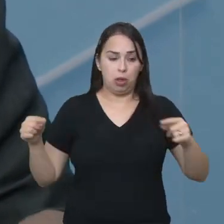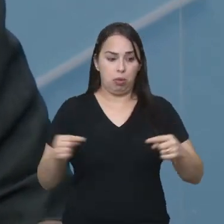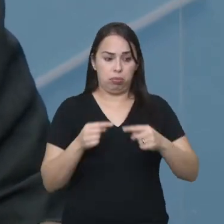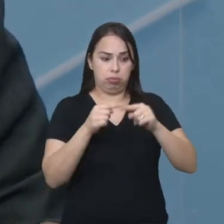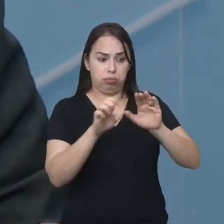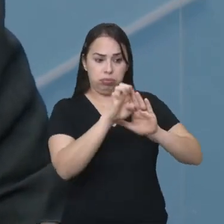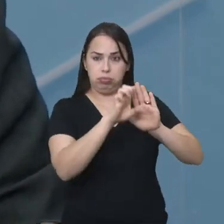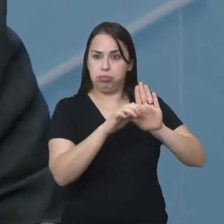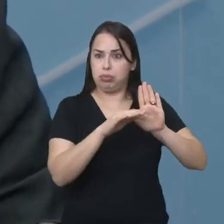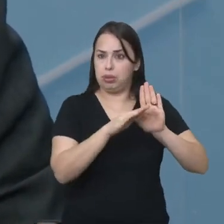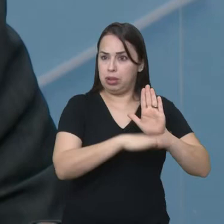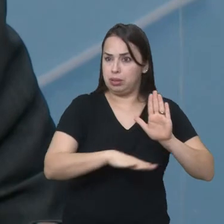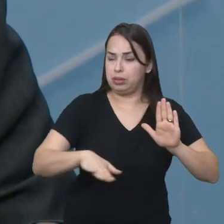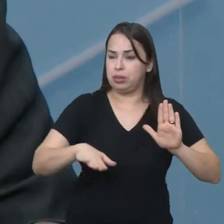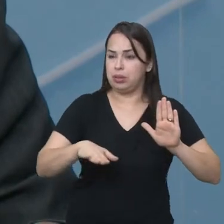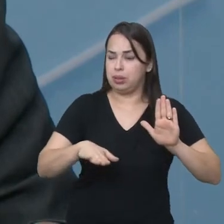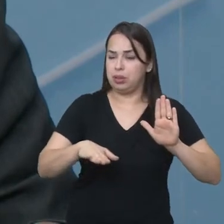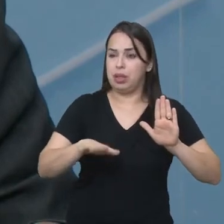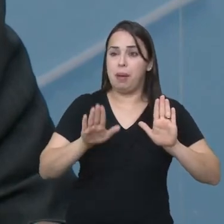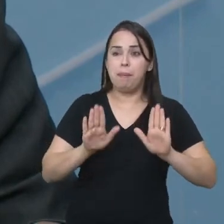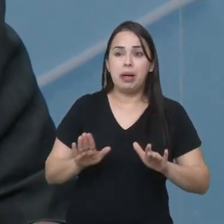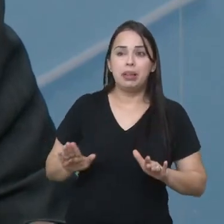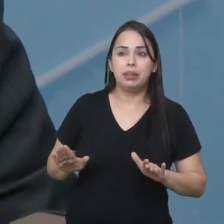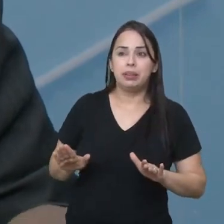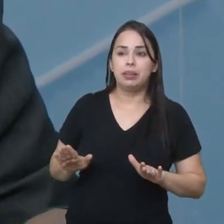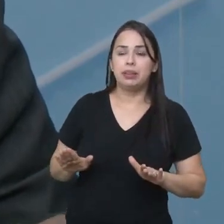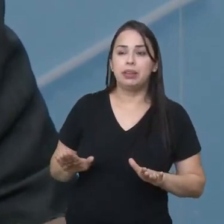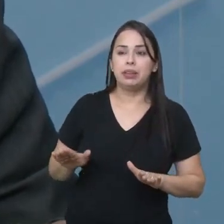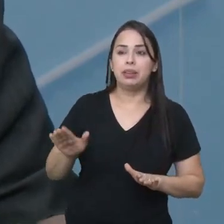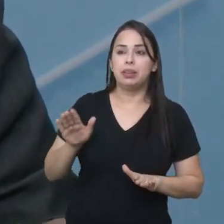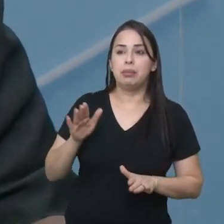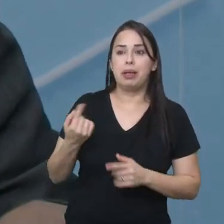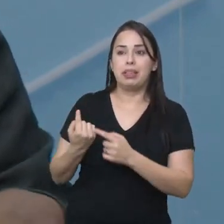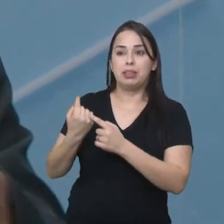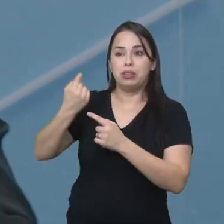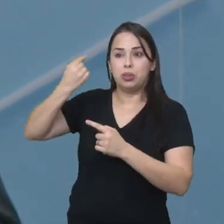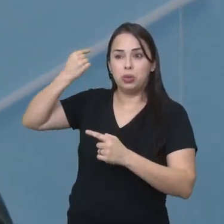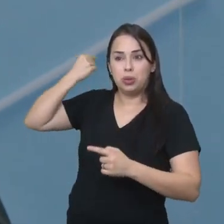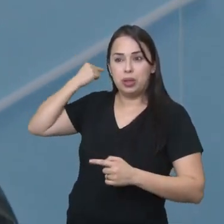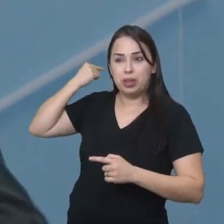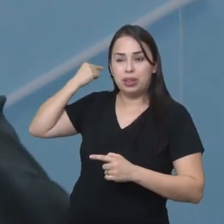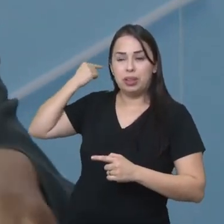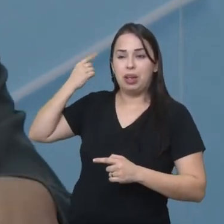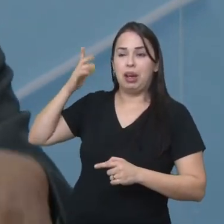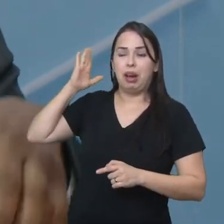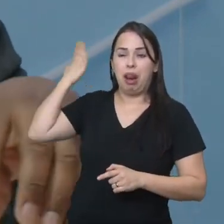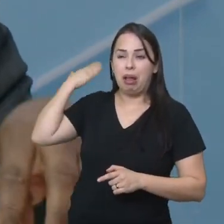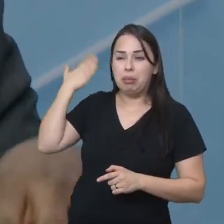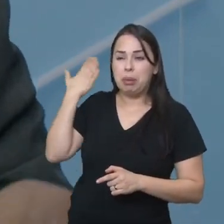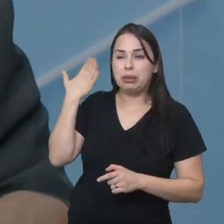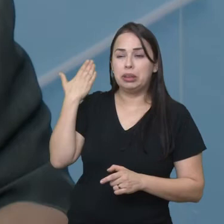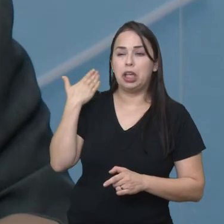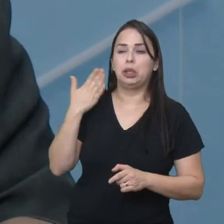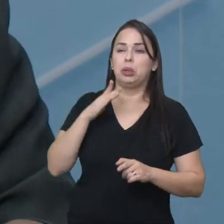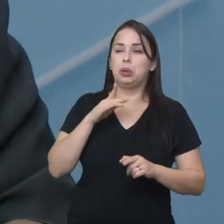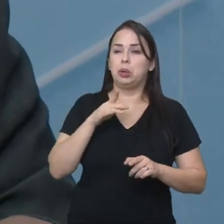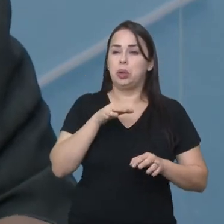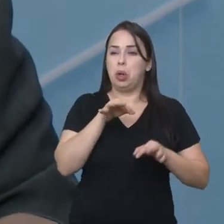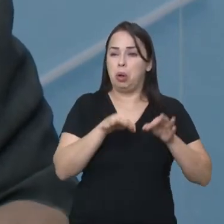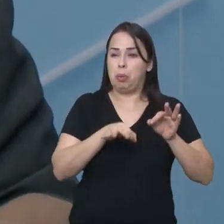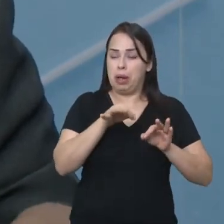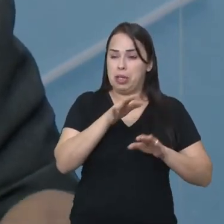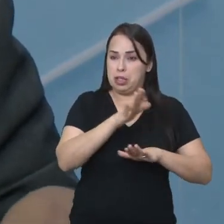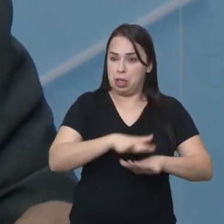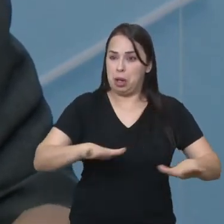e do Adolescente, mas talvez pela figura do antigo Código de Menores, dos juizados